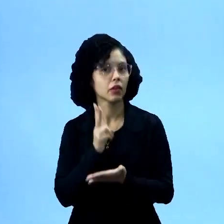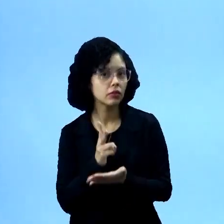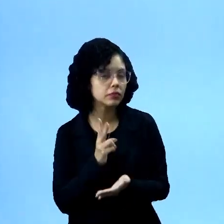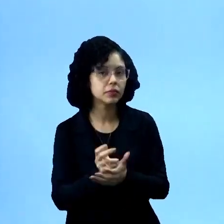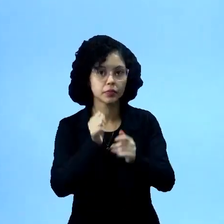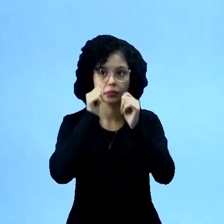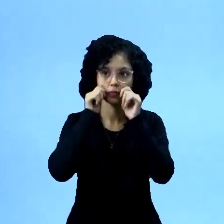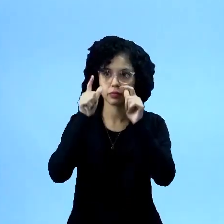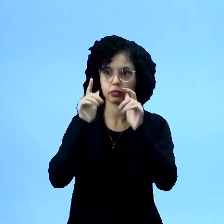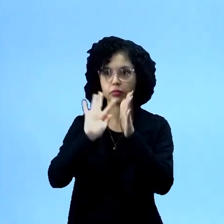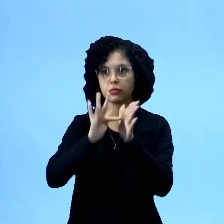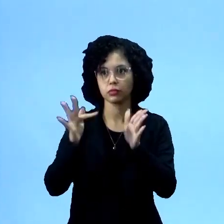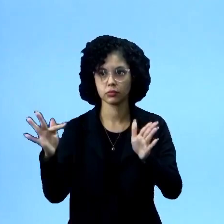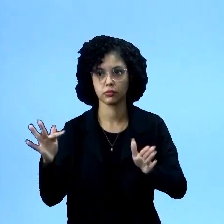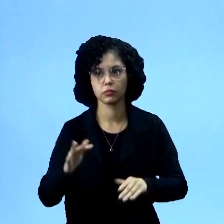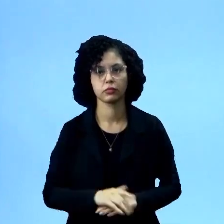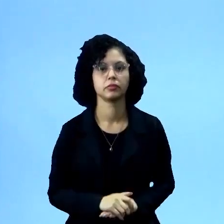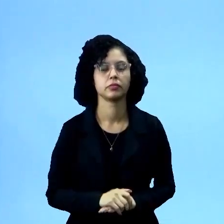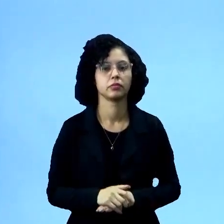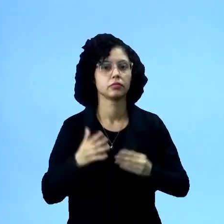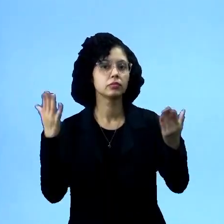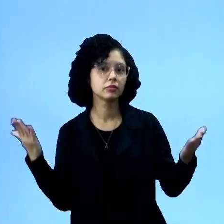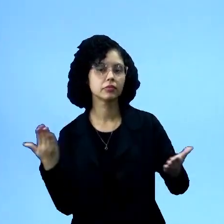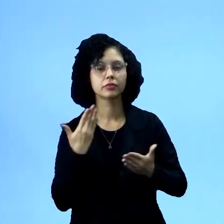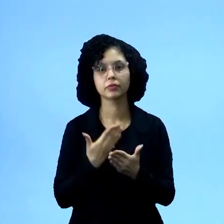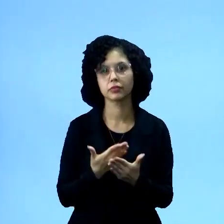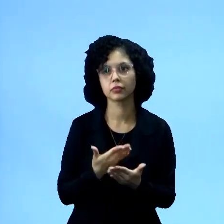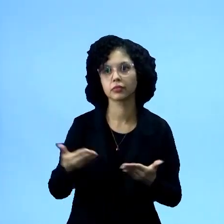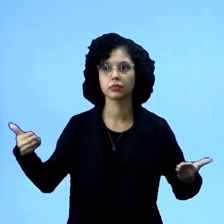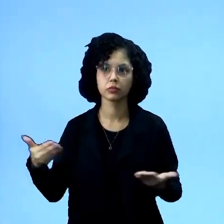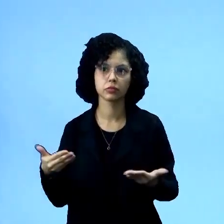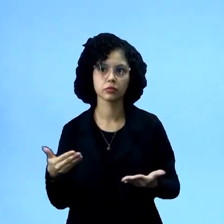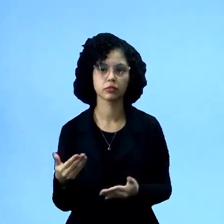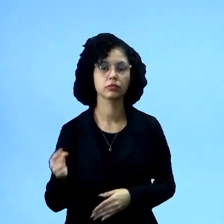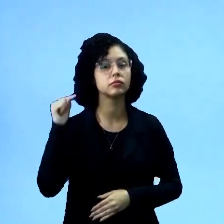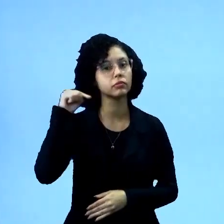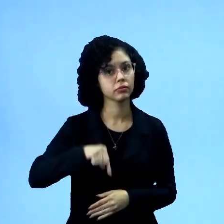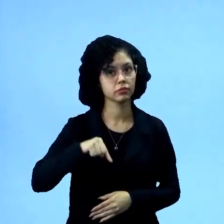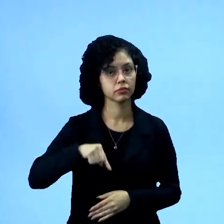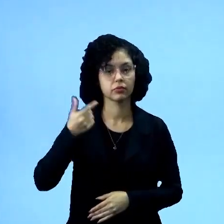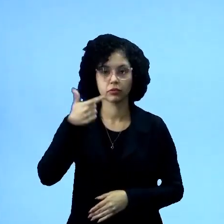Sempre fiquem atentos às fórmulas. Pessoal, essa foi a nossa aula de